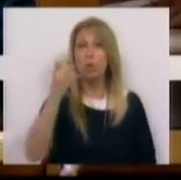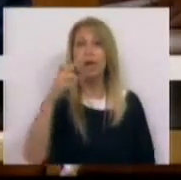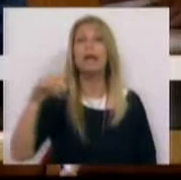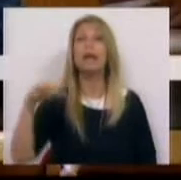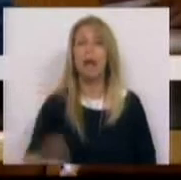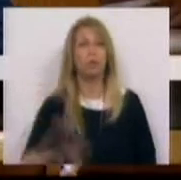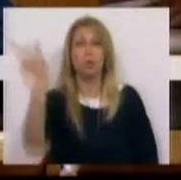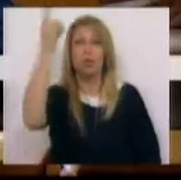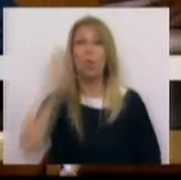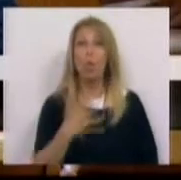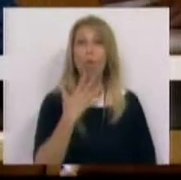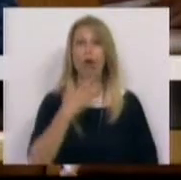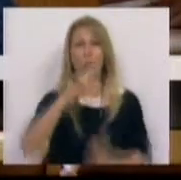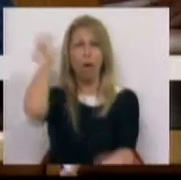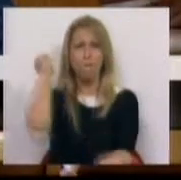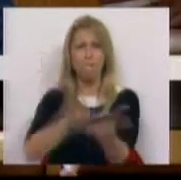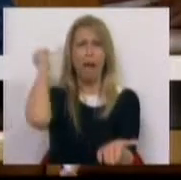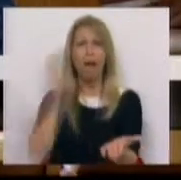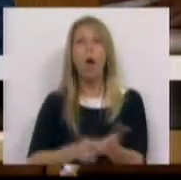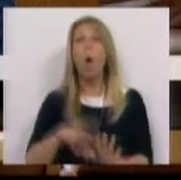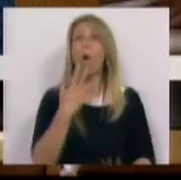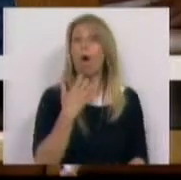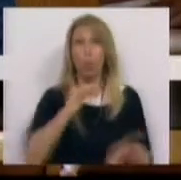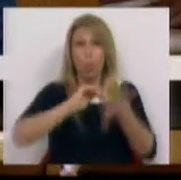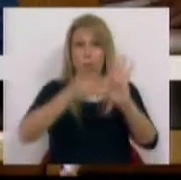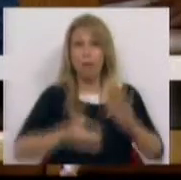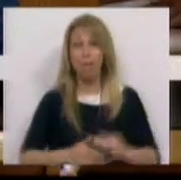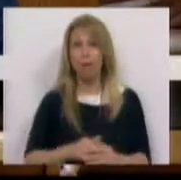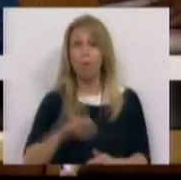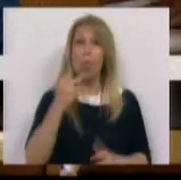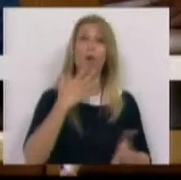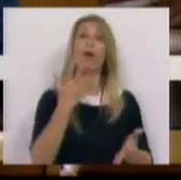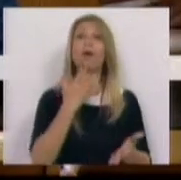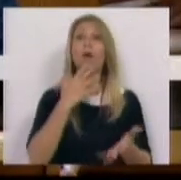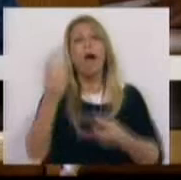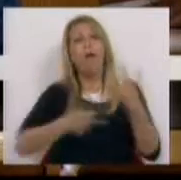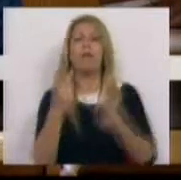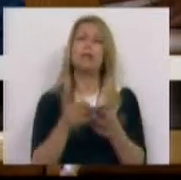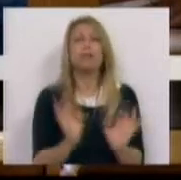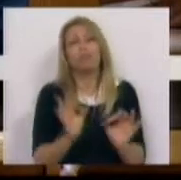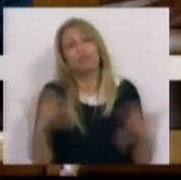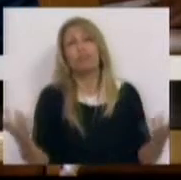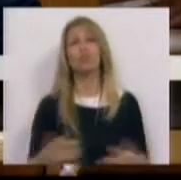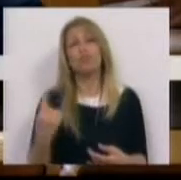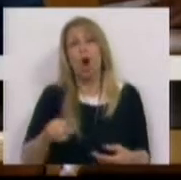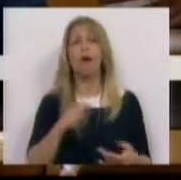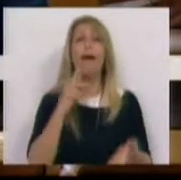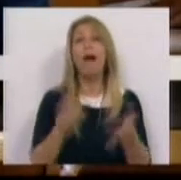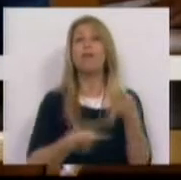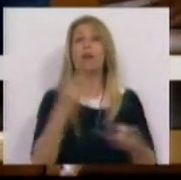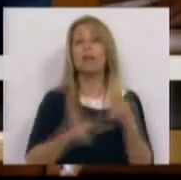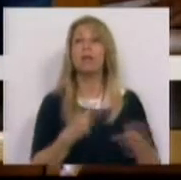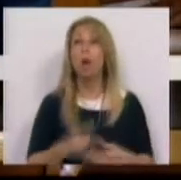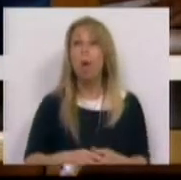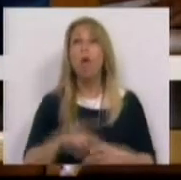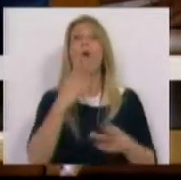da reguada, o rigor dos exames, o rigor da avaliação pela avaliação, o rigor com